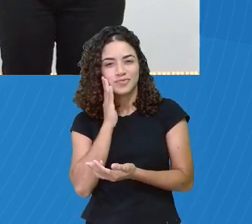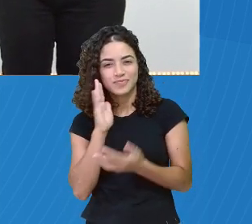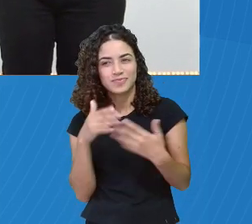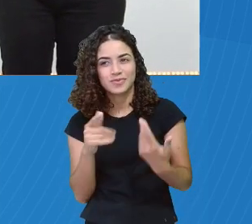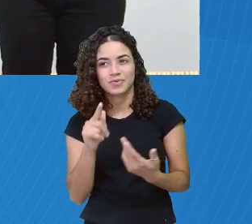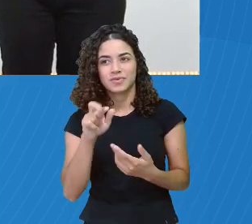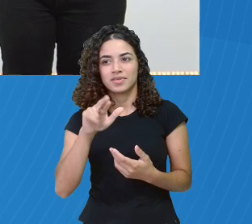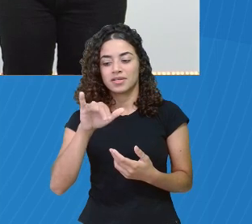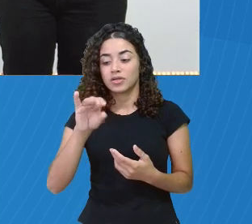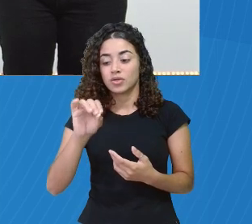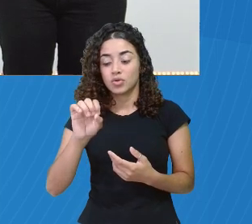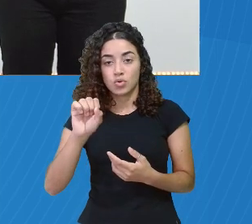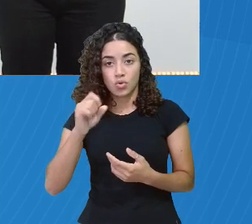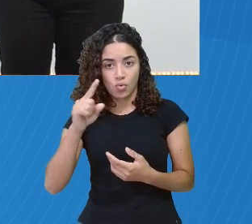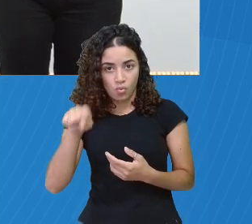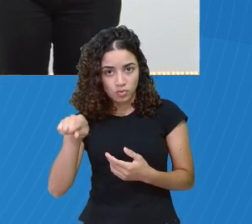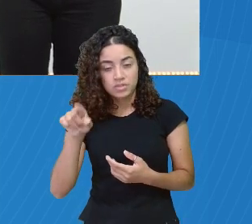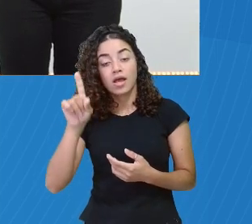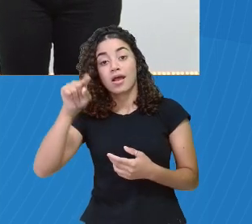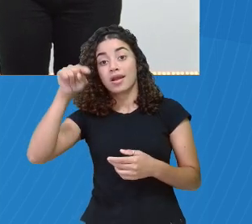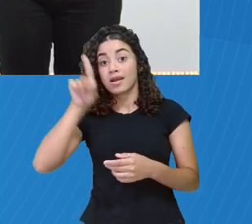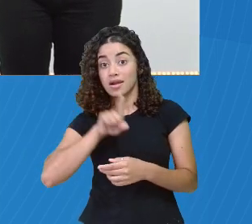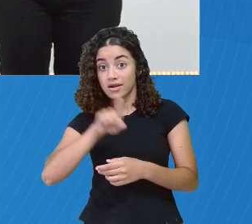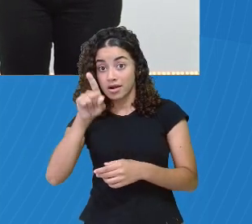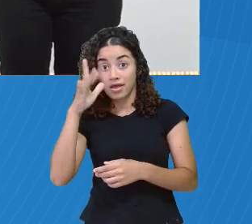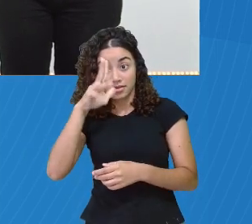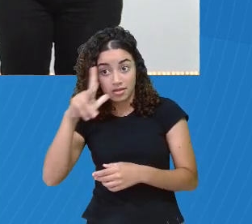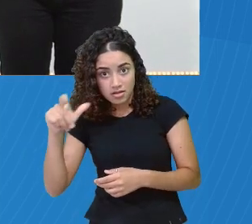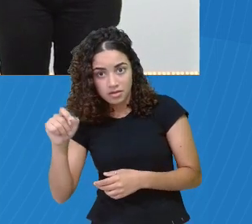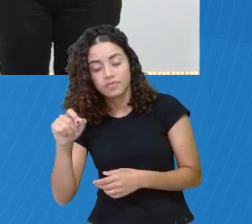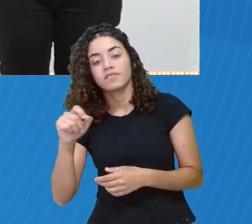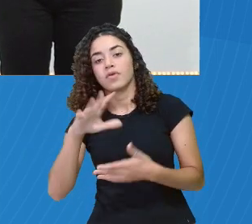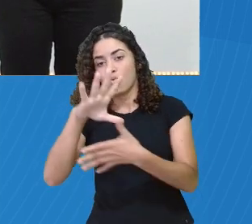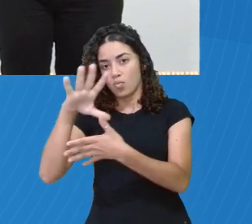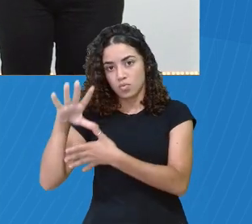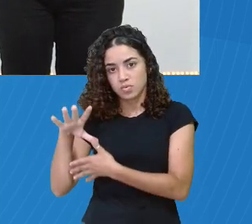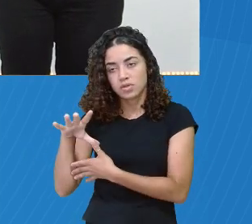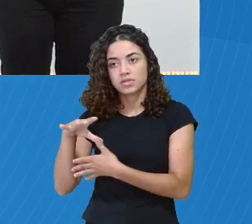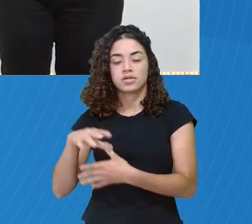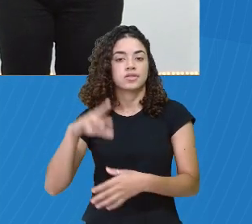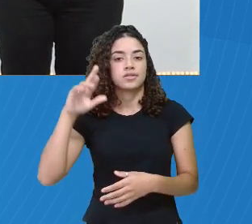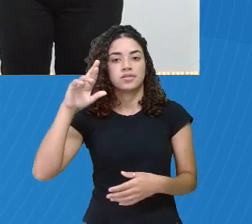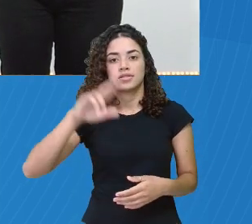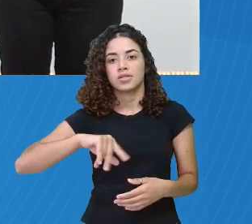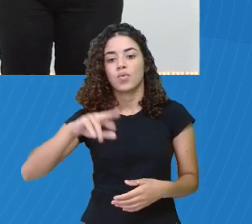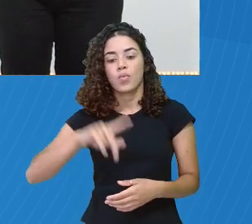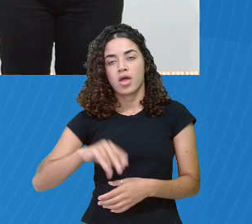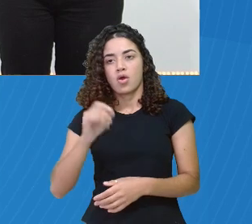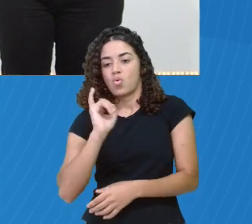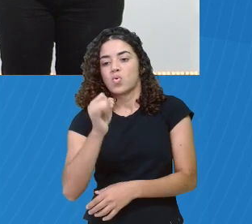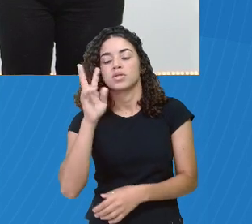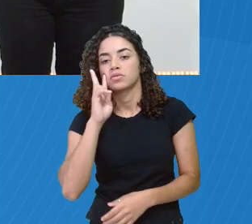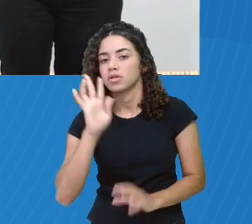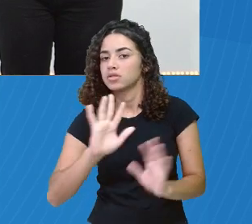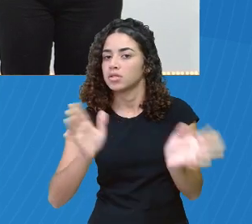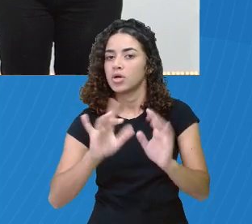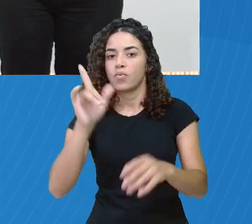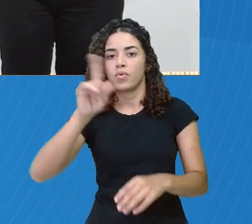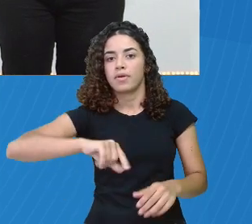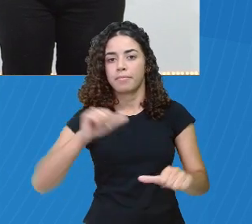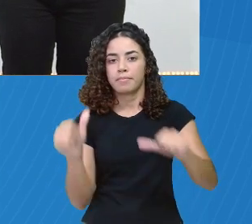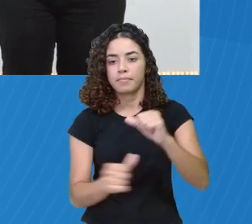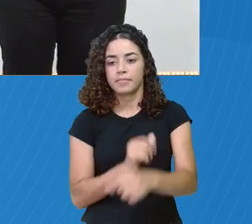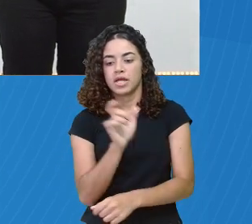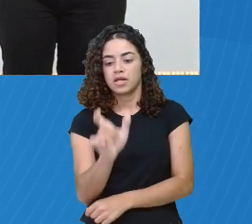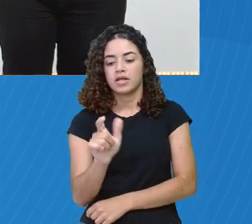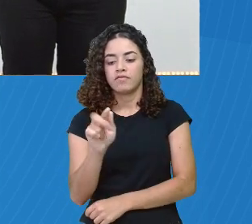é o contador de história que nós conhecemos aqui no Brasil. Lá ele não é chamado de contador de história, lá ele é chamado de